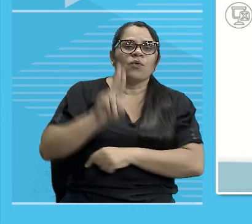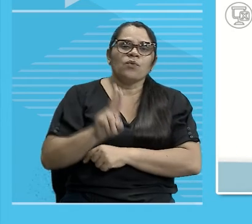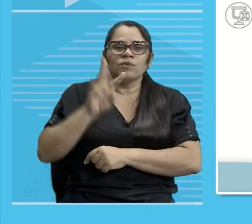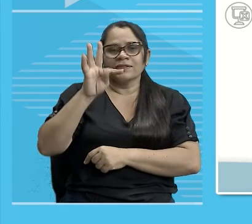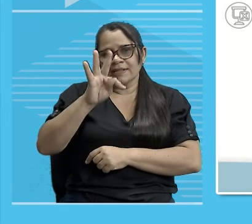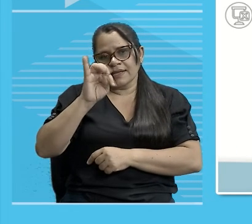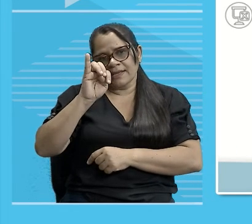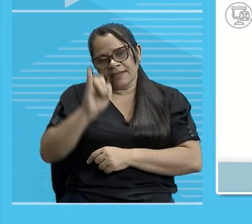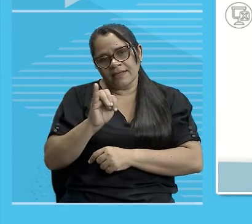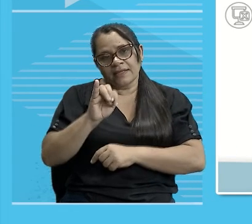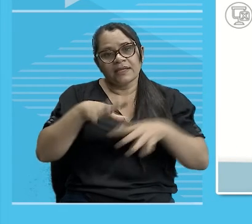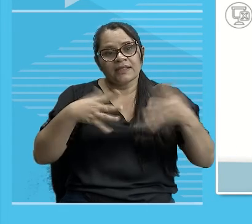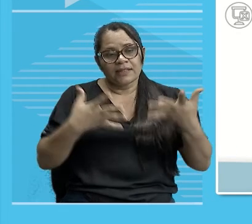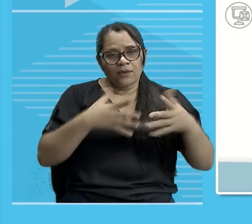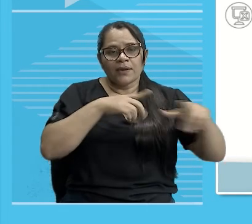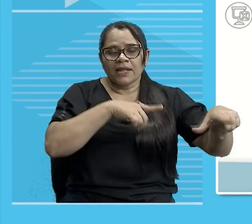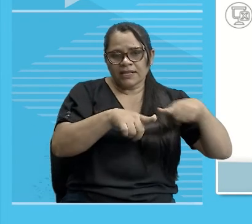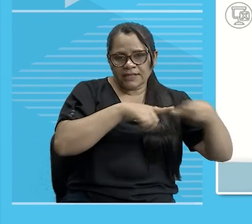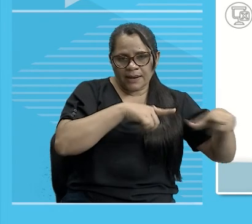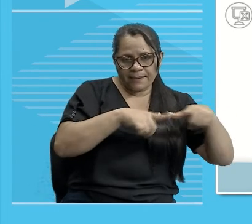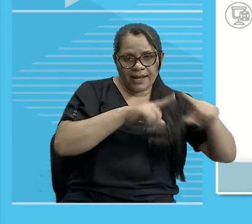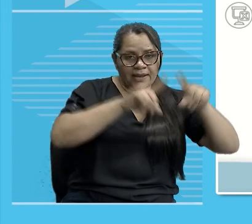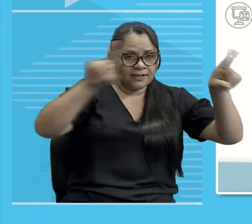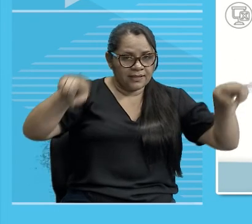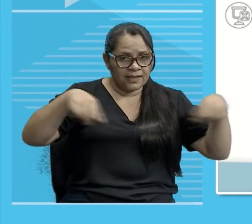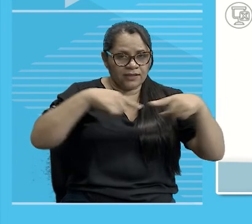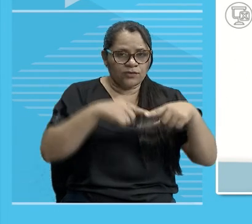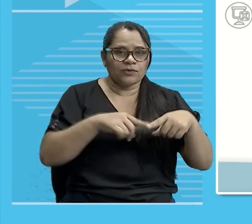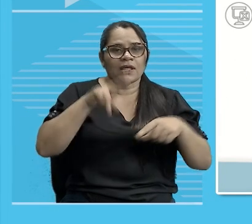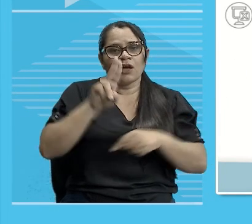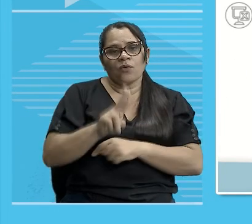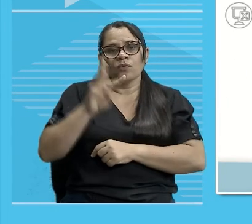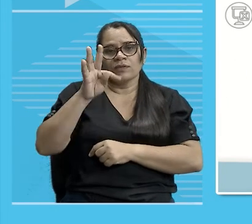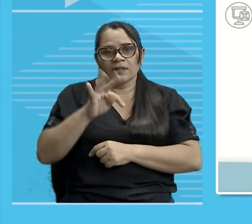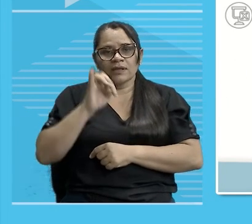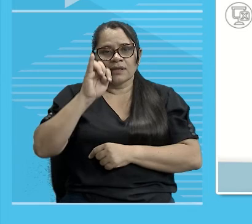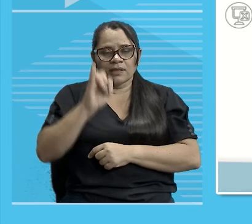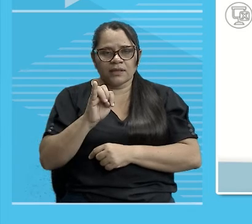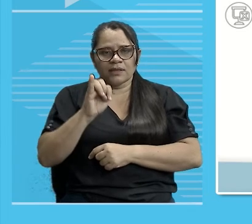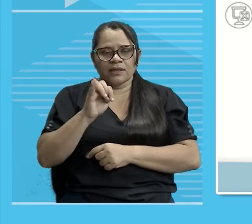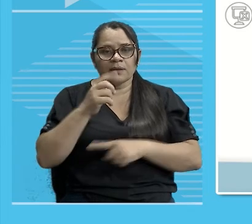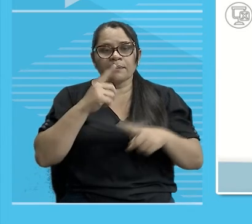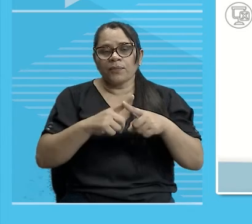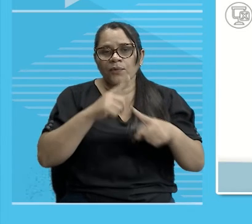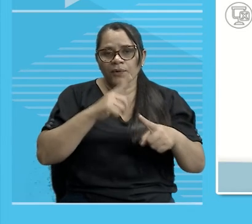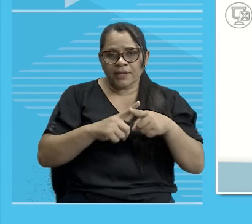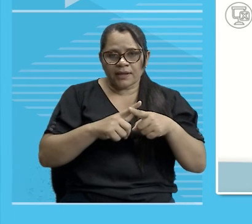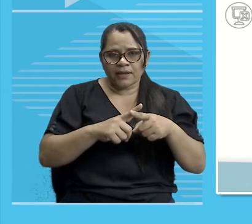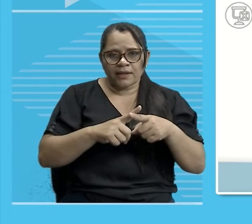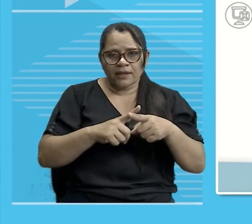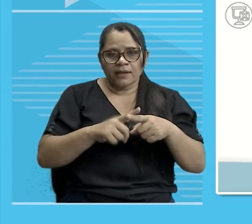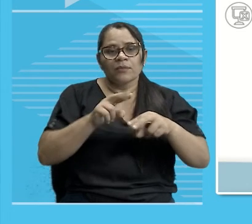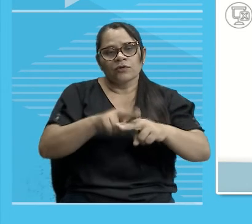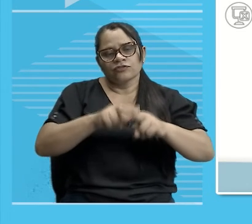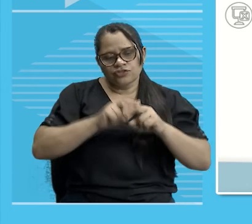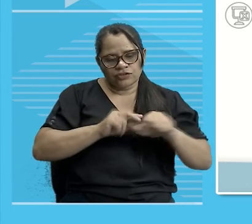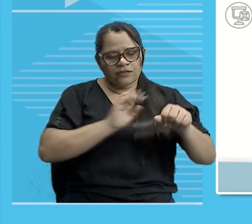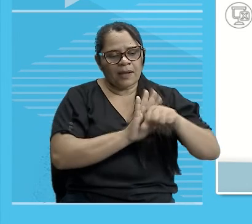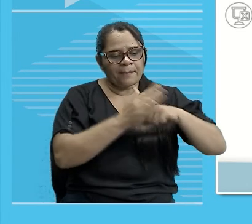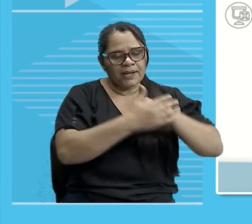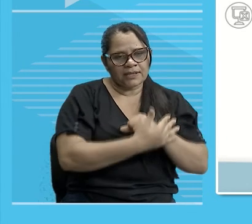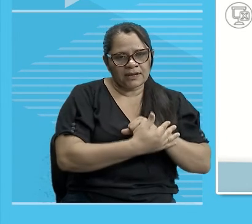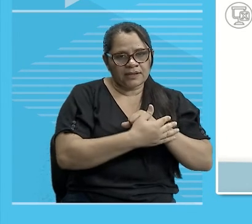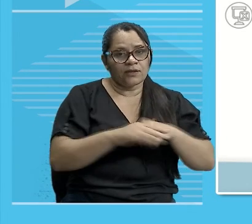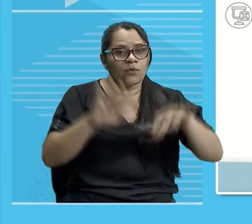intubação ele está em alta hoje no mercado principalmente por causa da pandemia o